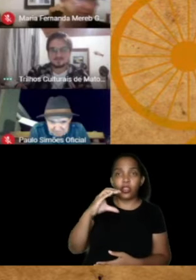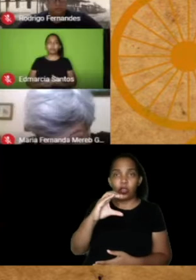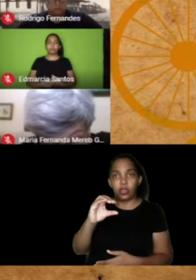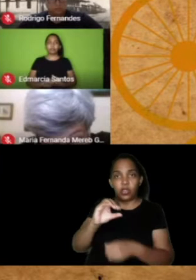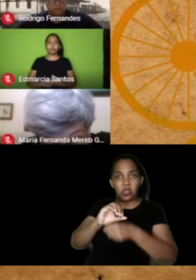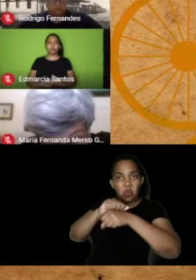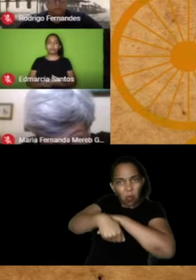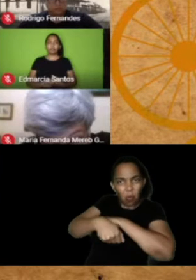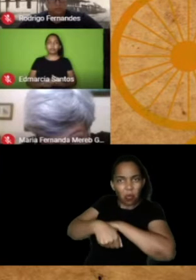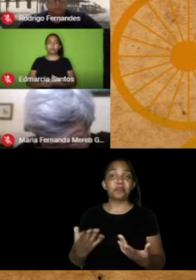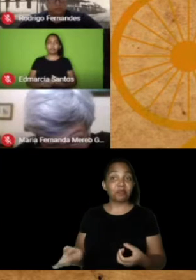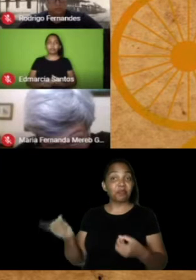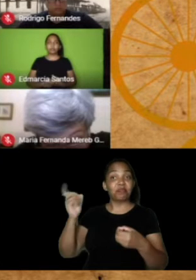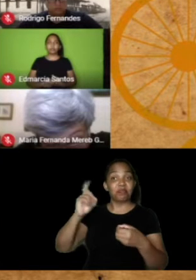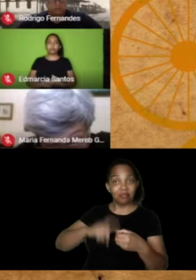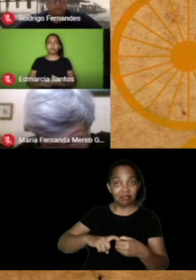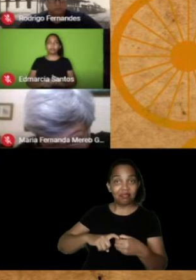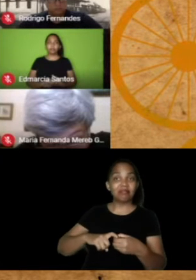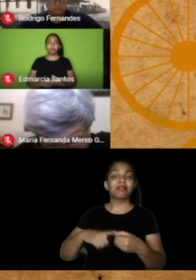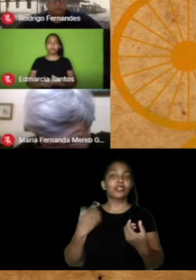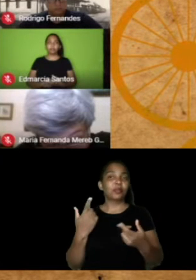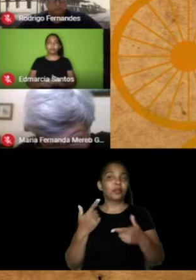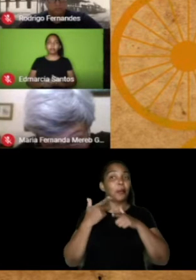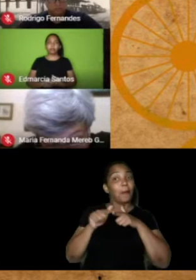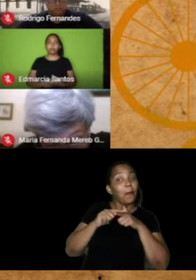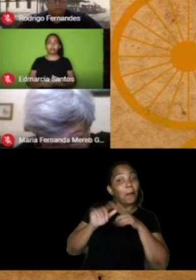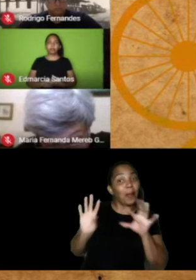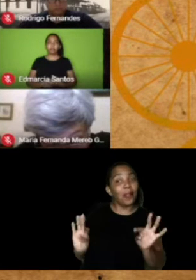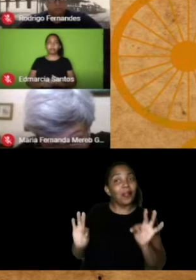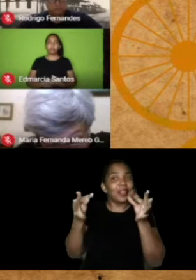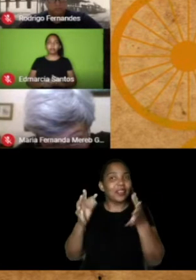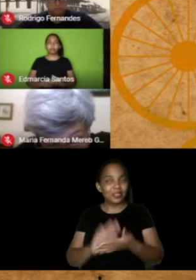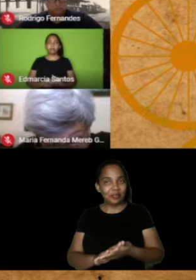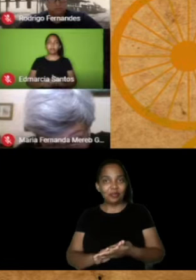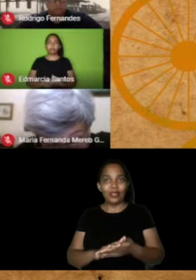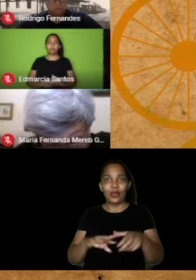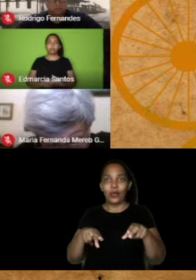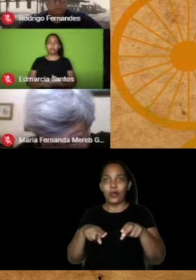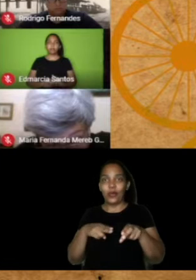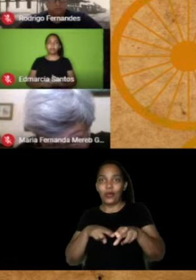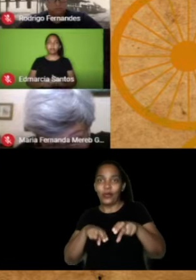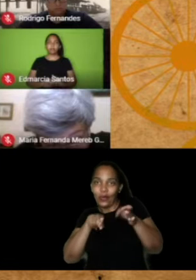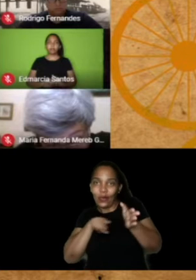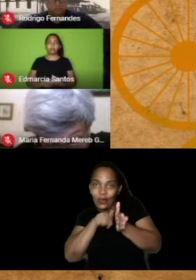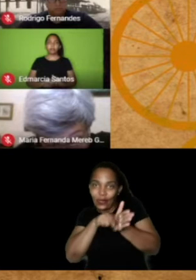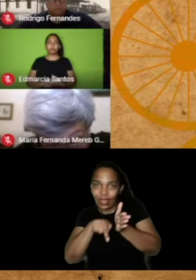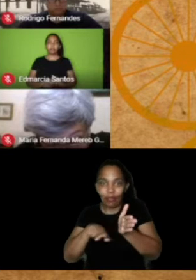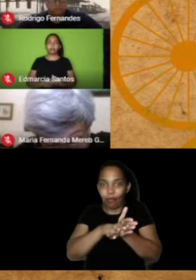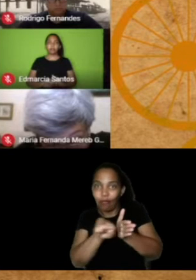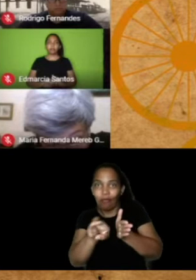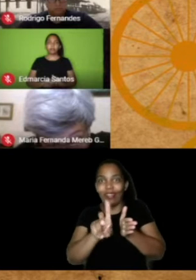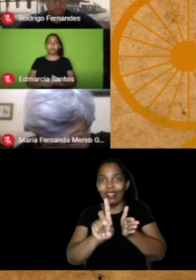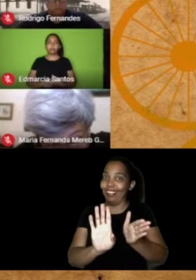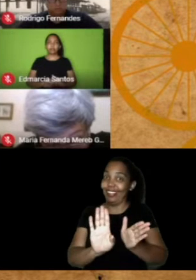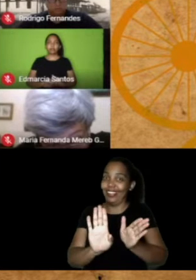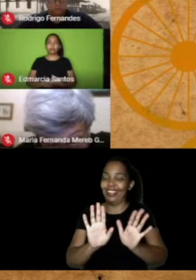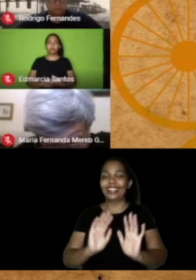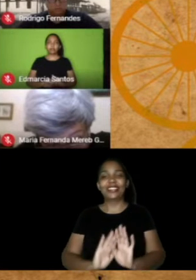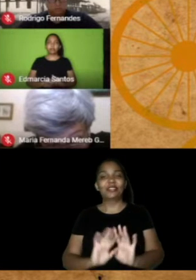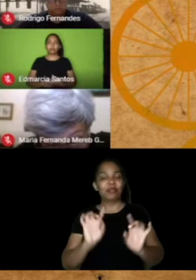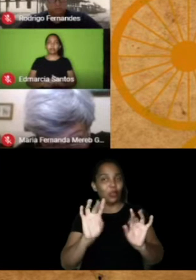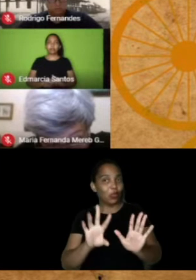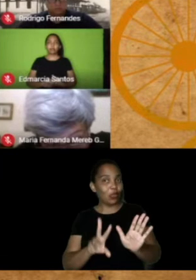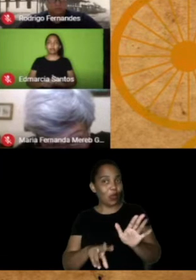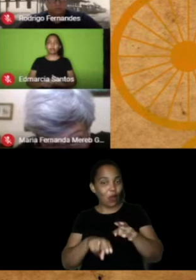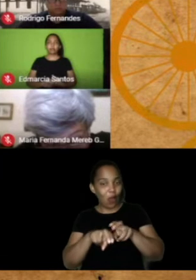assassino, sobre a questão histórica da instalação das ferrovias no Brasil e no mundo todo, né? Claro, como uma consequência da segunda